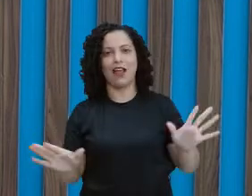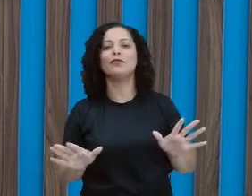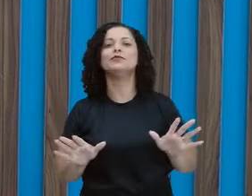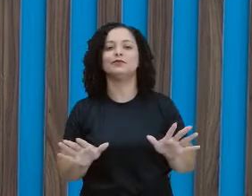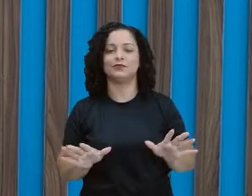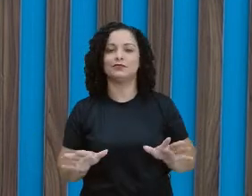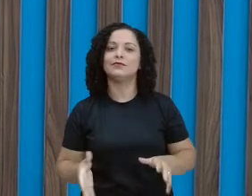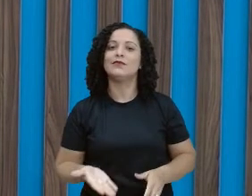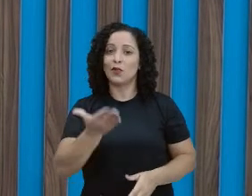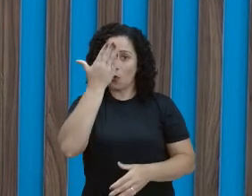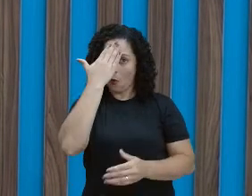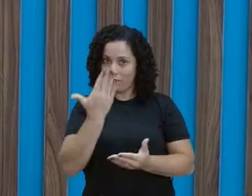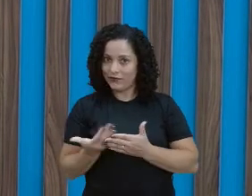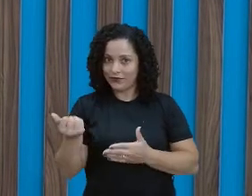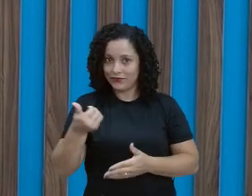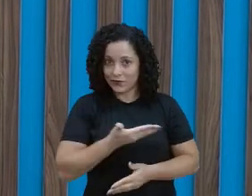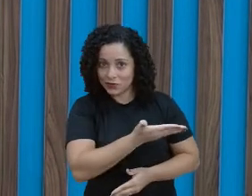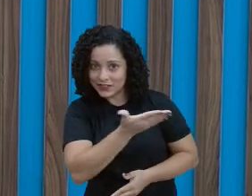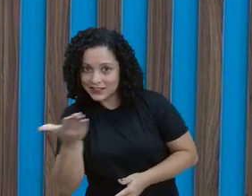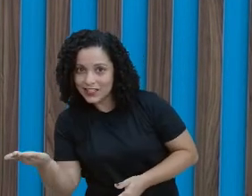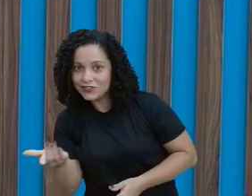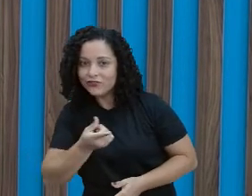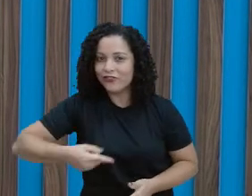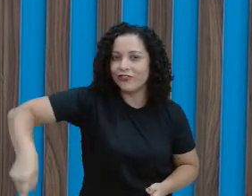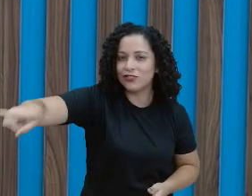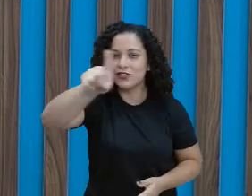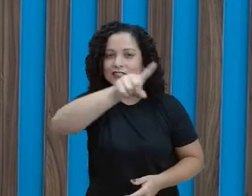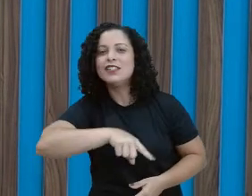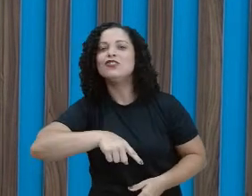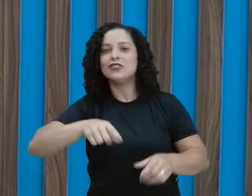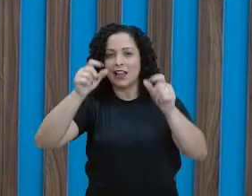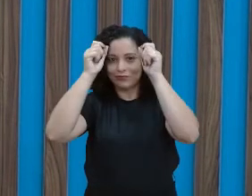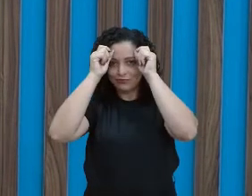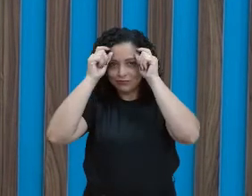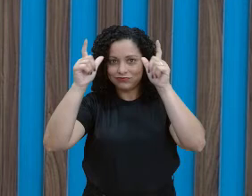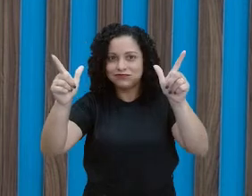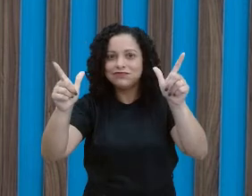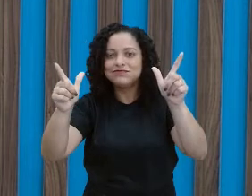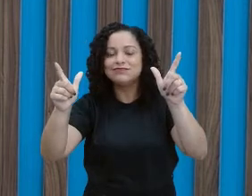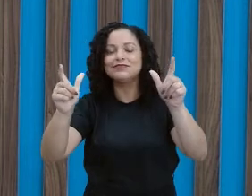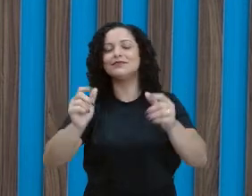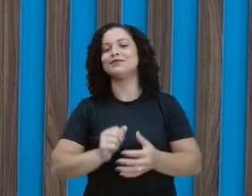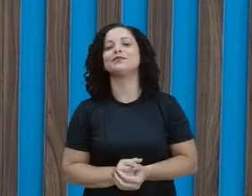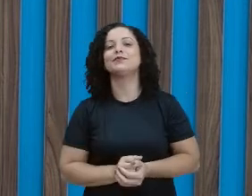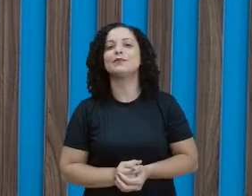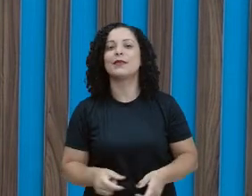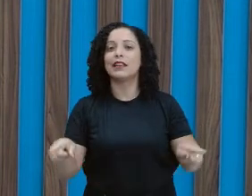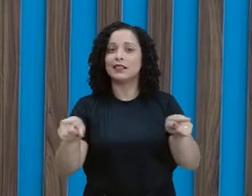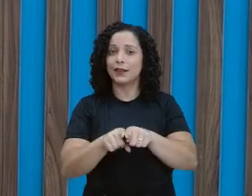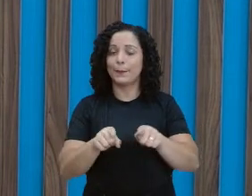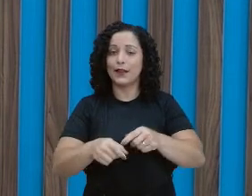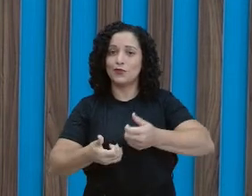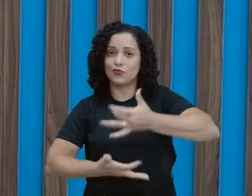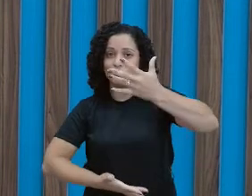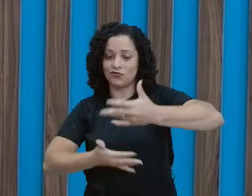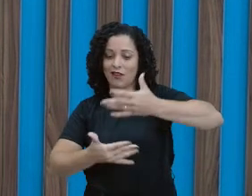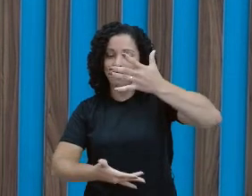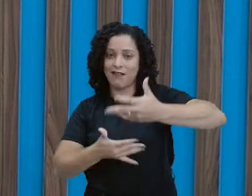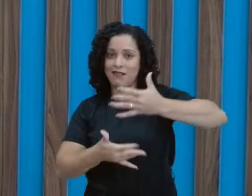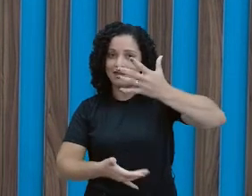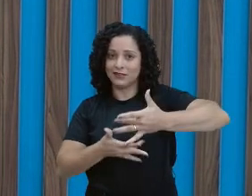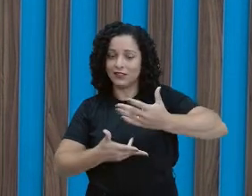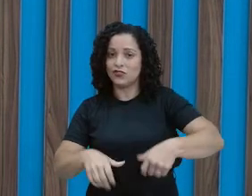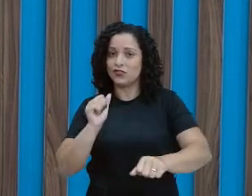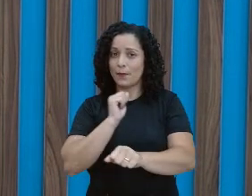certeza, e eu confio em vocês, que vocês estão antenados e ligados. Lembrem-se do nosso chat aí, que estou aqui esperando